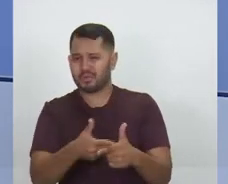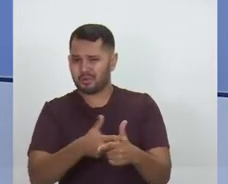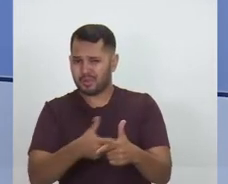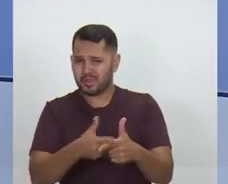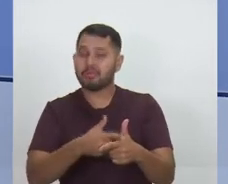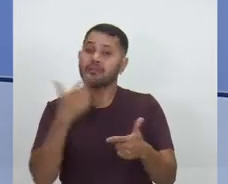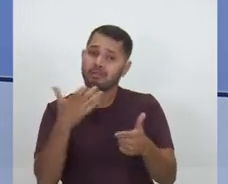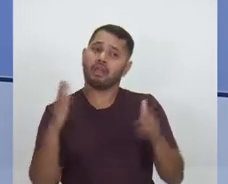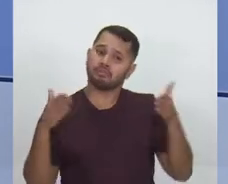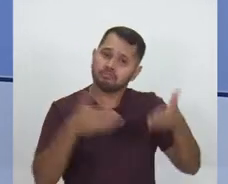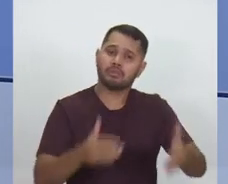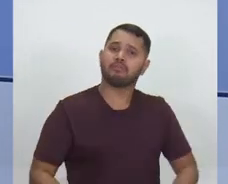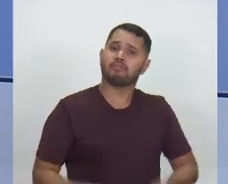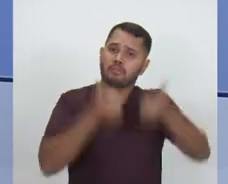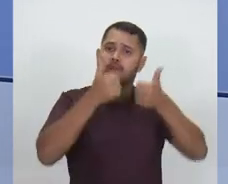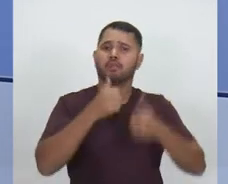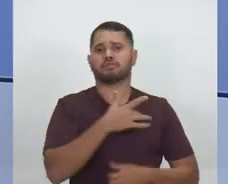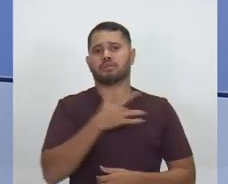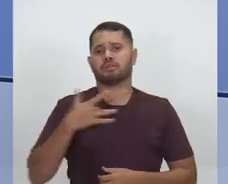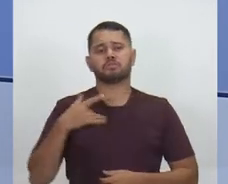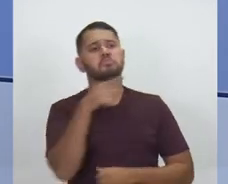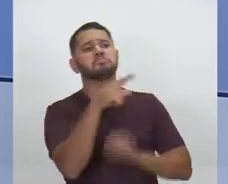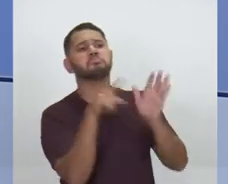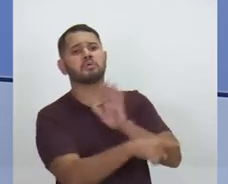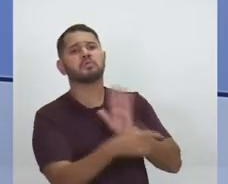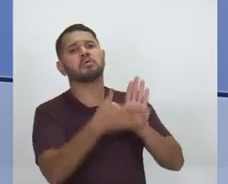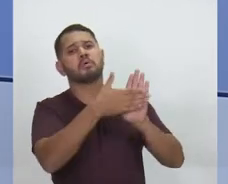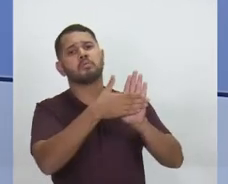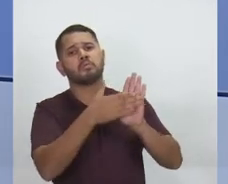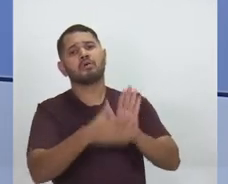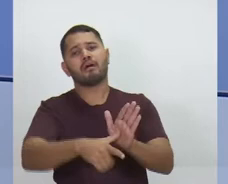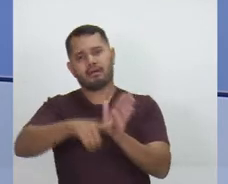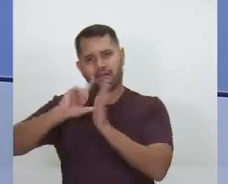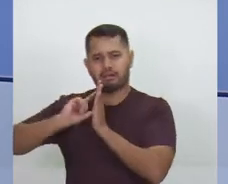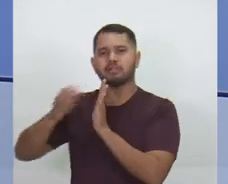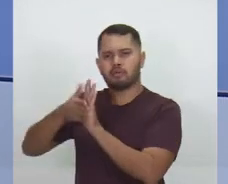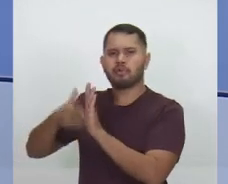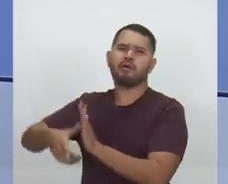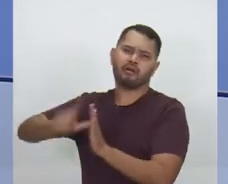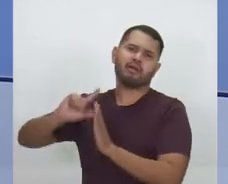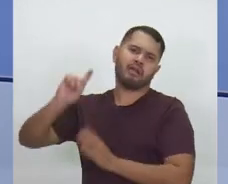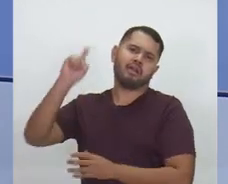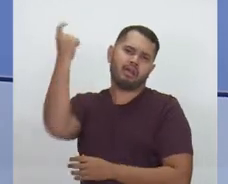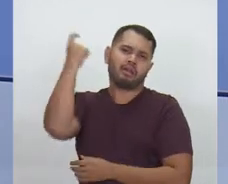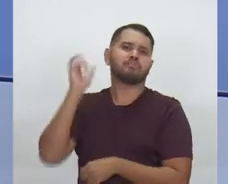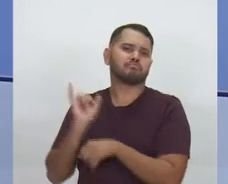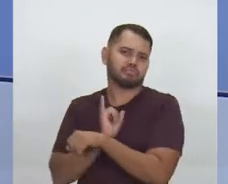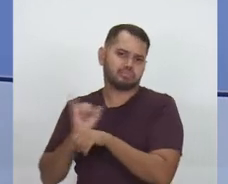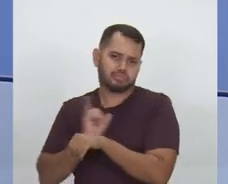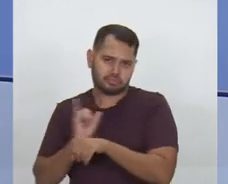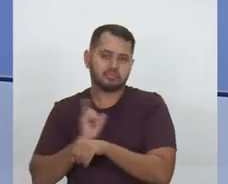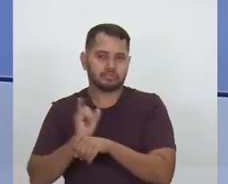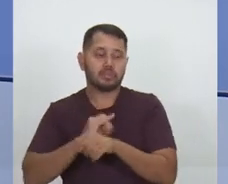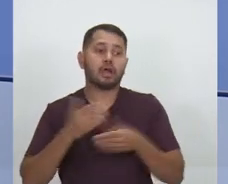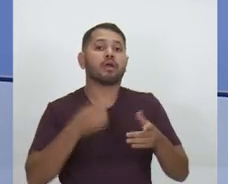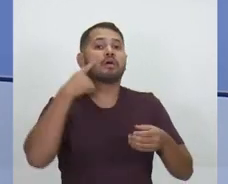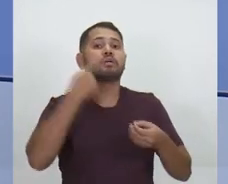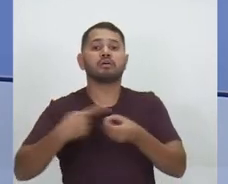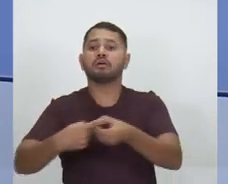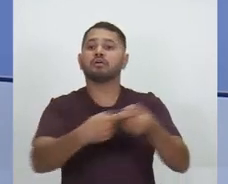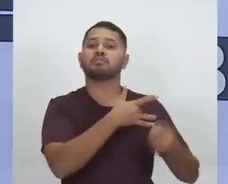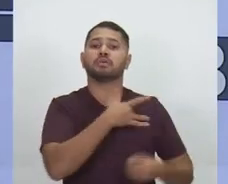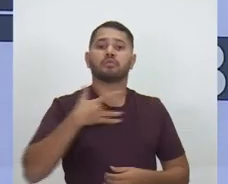fala hoje lá pra eles que proposta diferente daquela que seja diferente daquele que já passou no tampão para quem está com a família no mundo philip